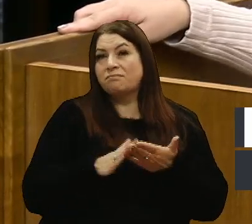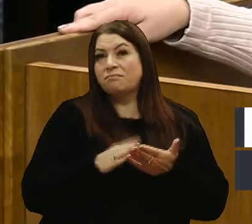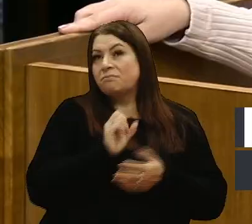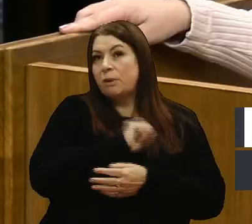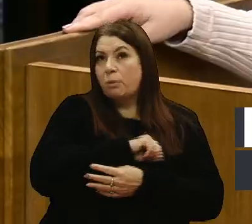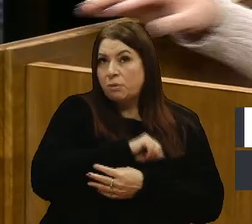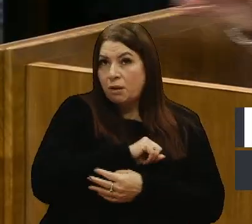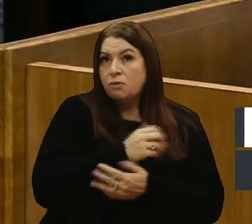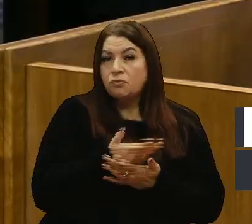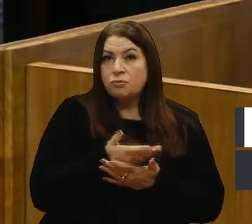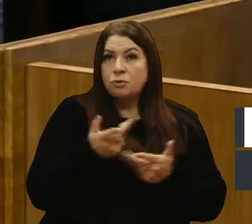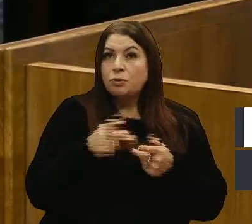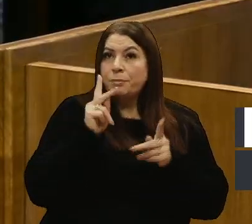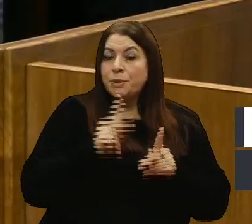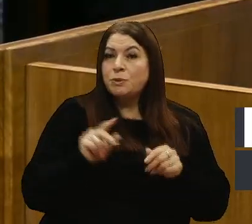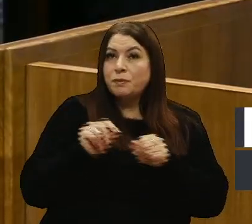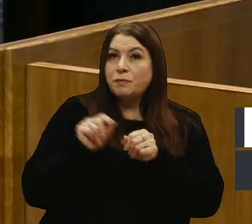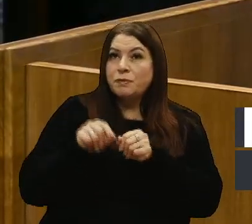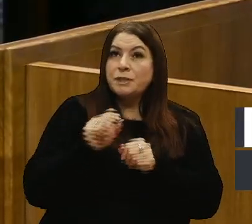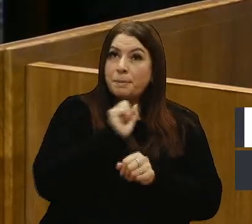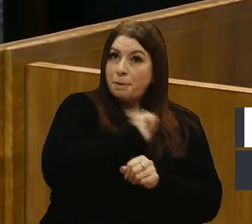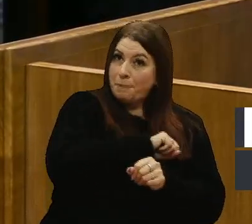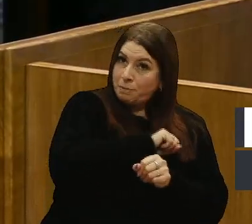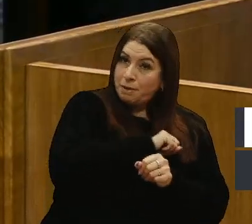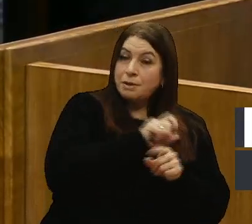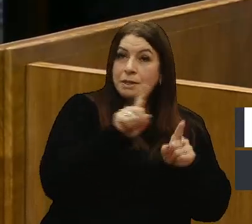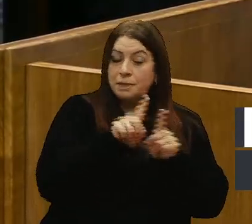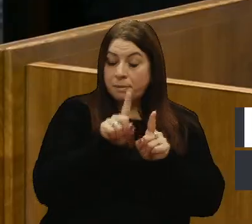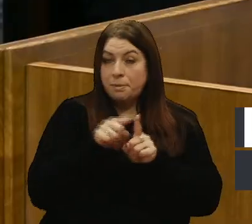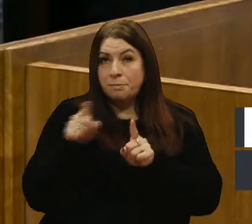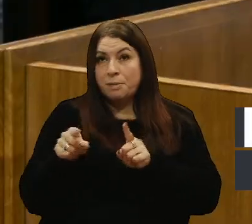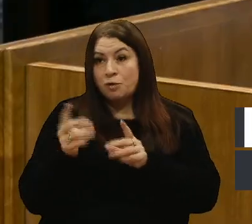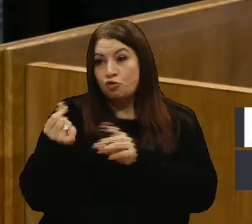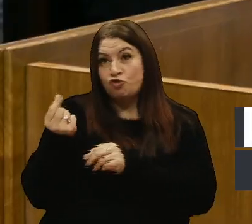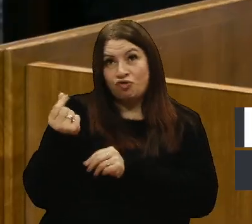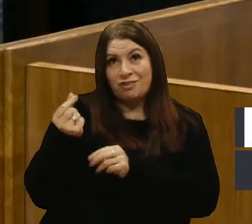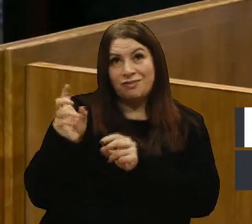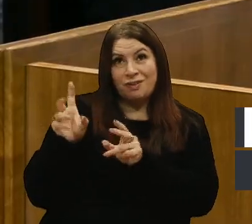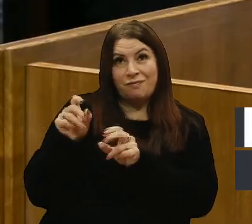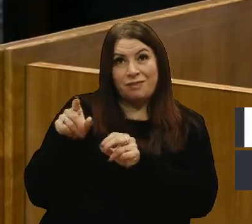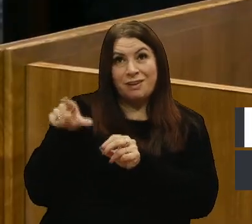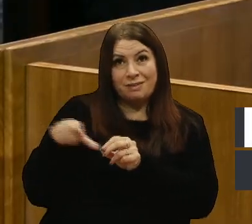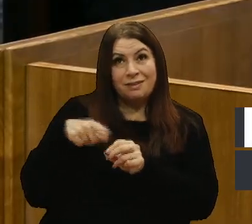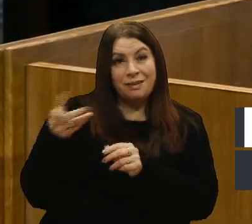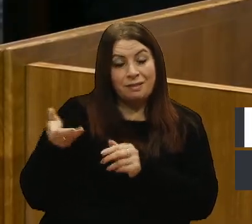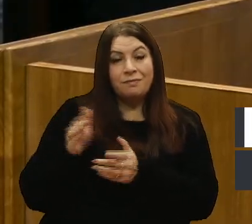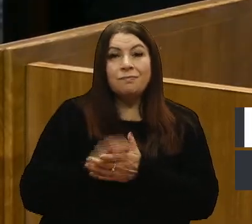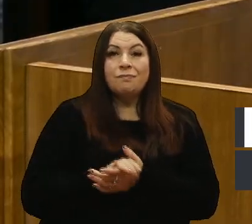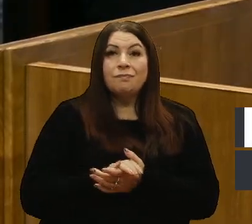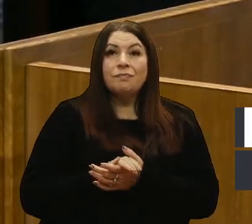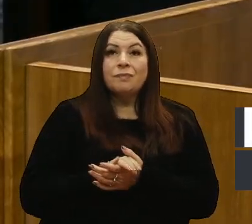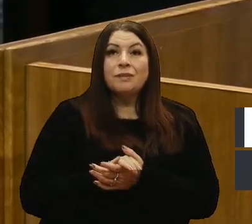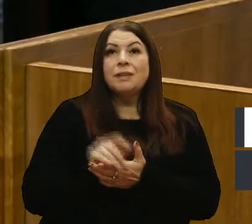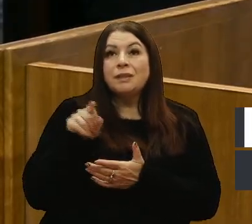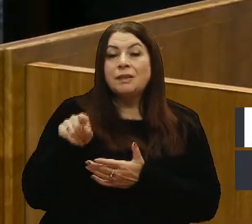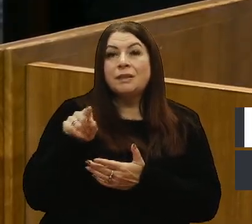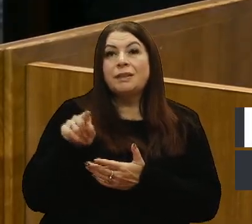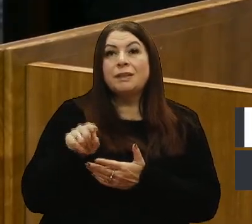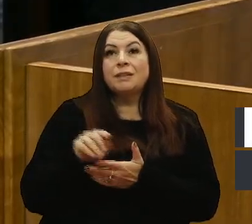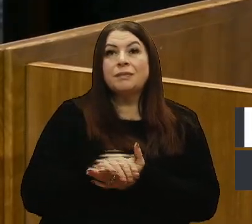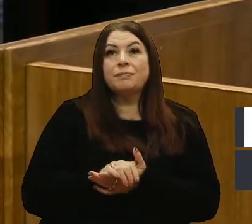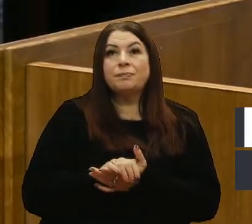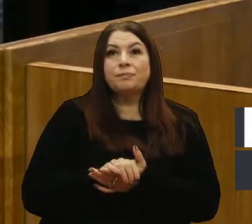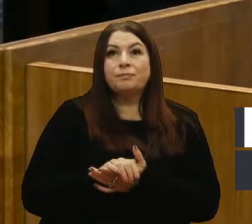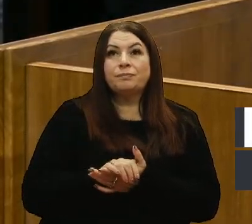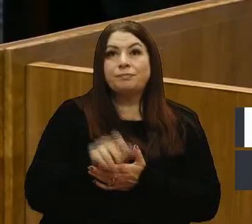maldade. E tem outros que fazem pela maldade, mas também pelo dinheiro que isso rende, no caso, né? Que era o caso